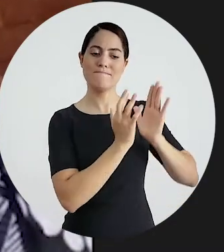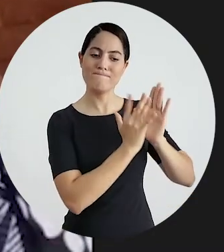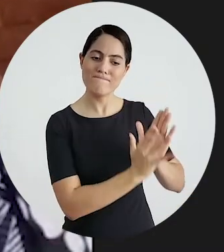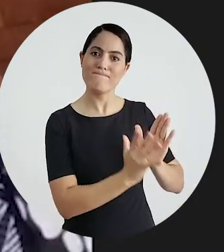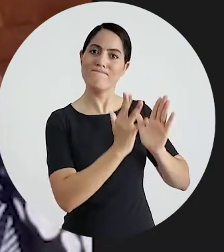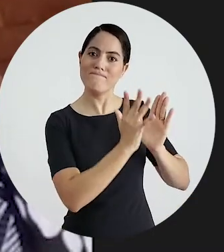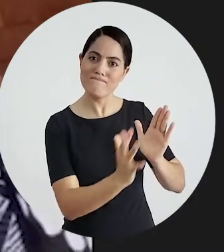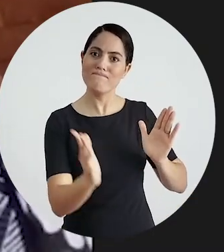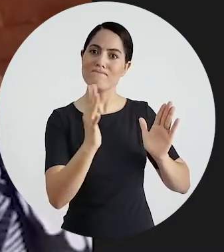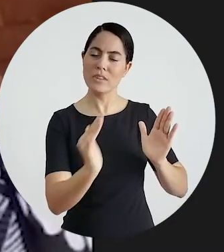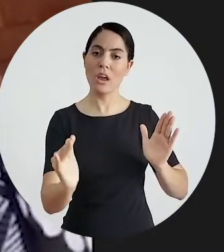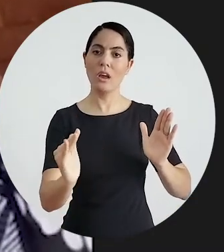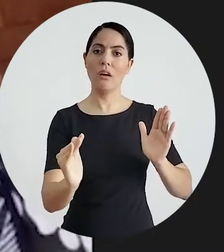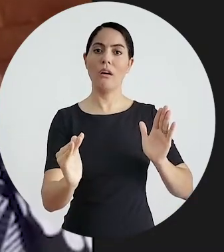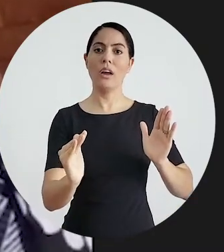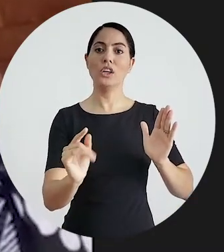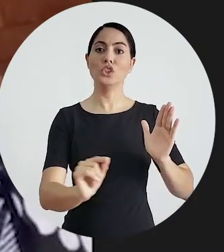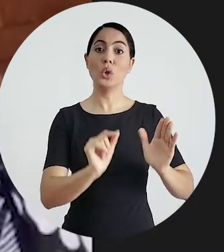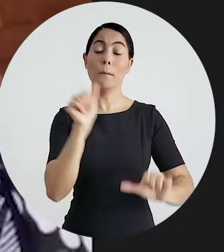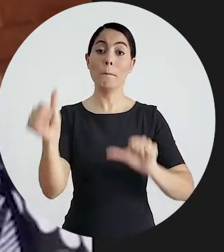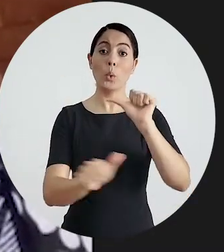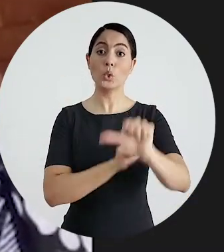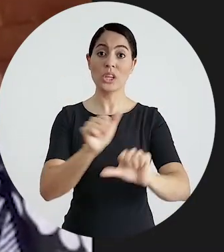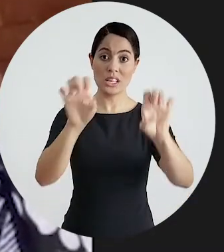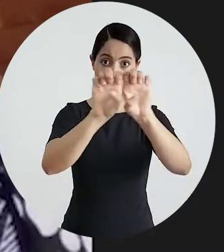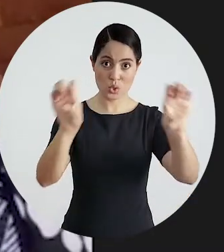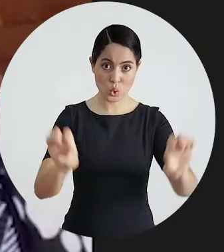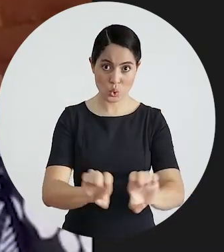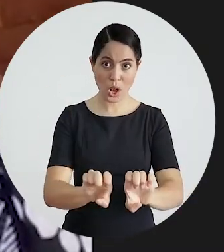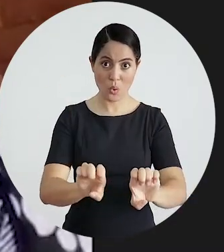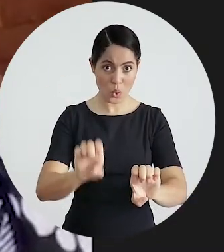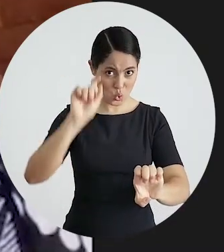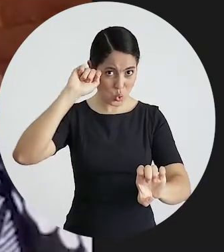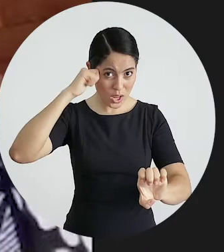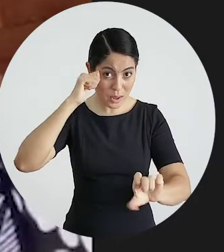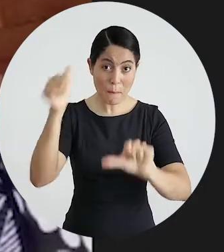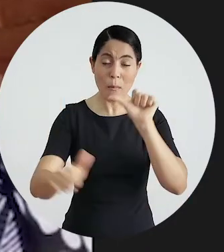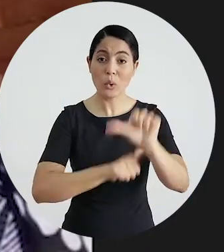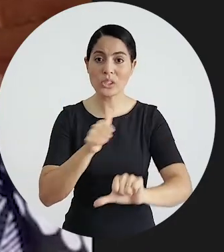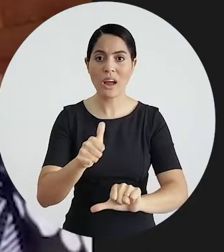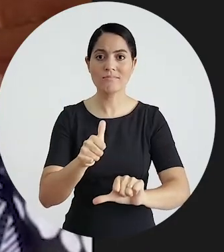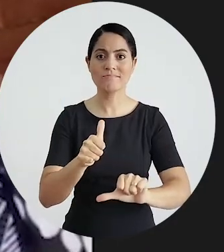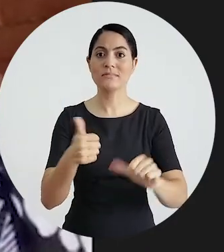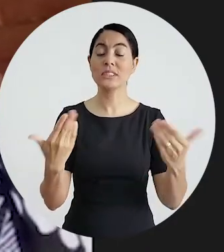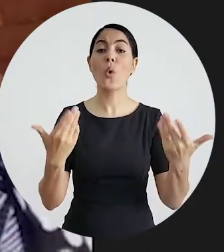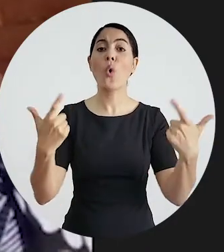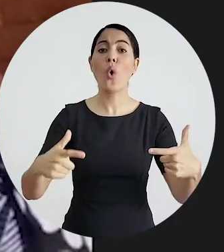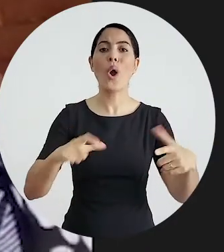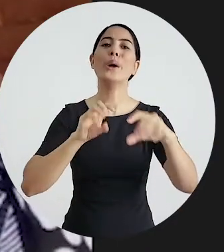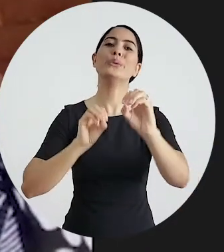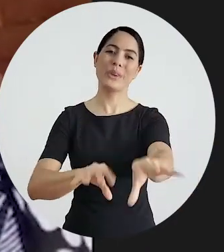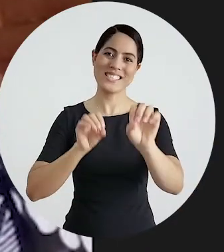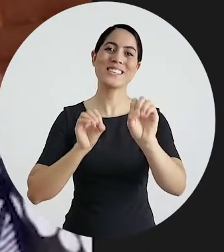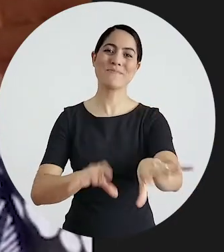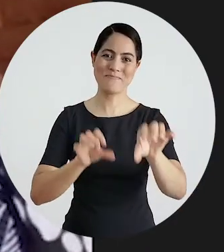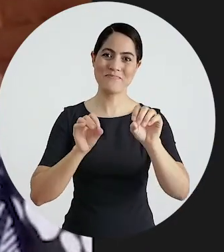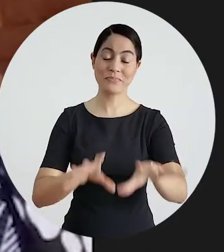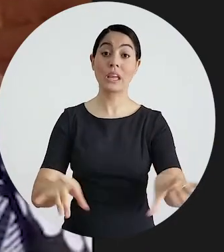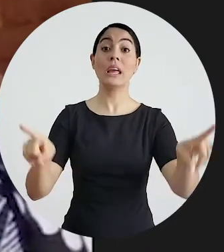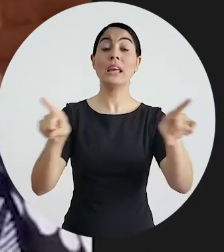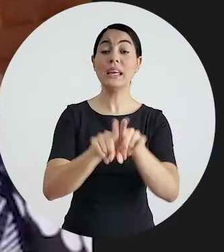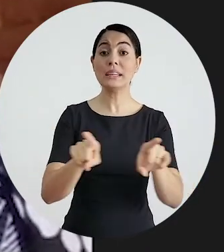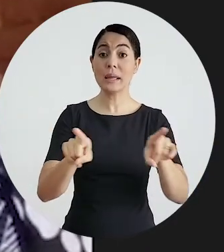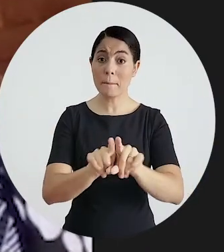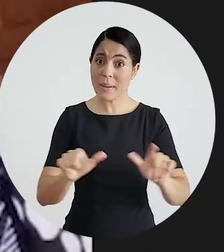gente precisa? É desse processo de desconstrução, e isso passa pela educação, e, paralelo a